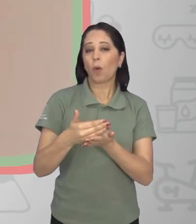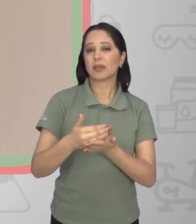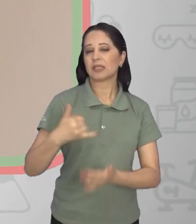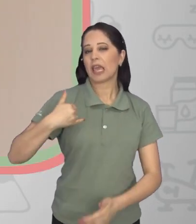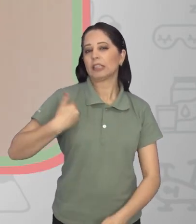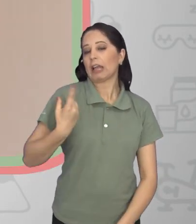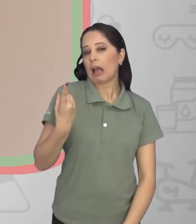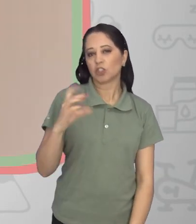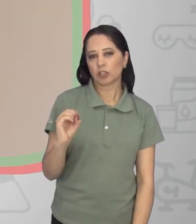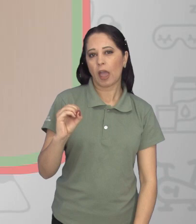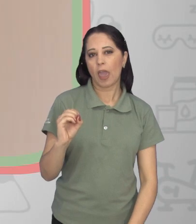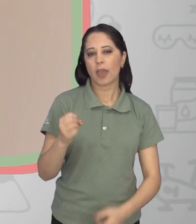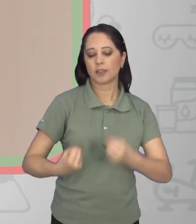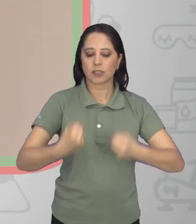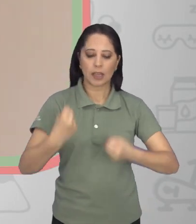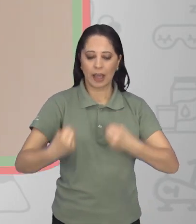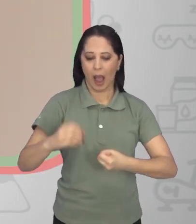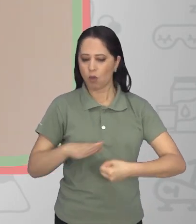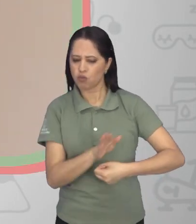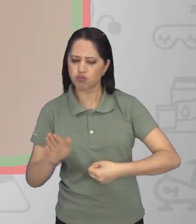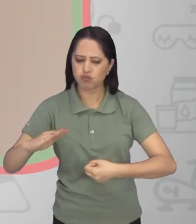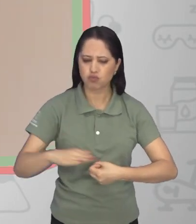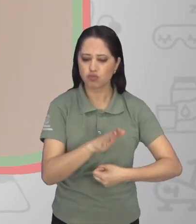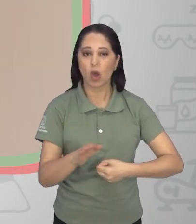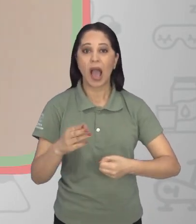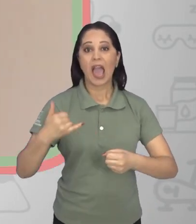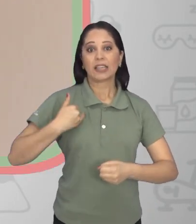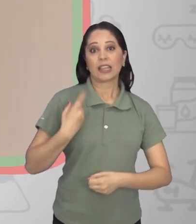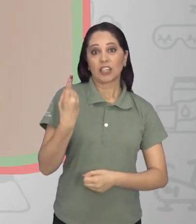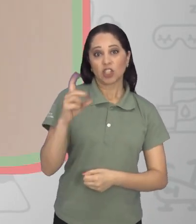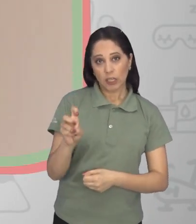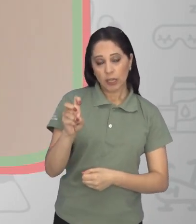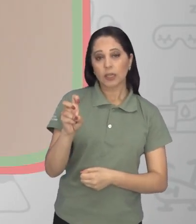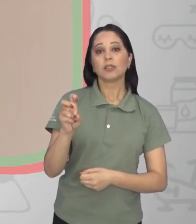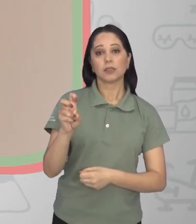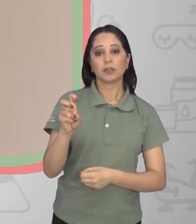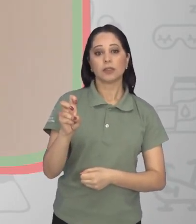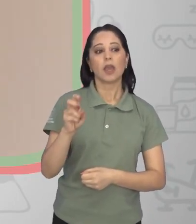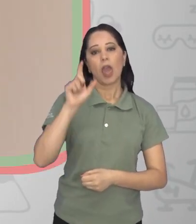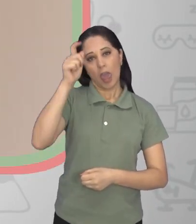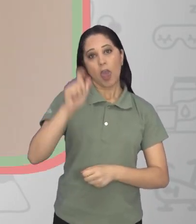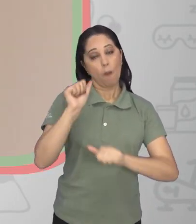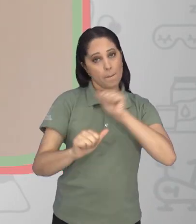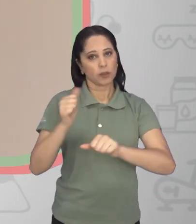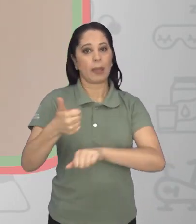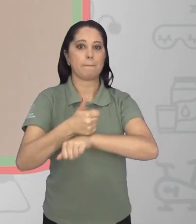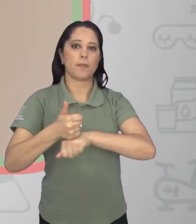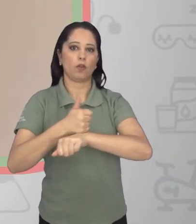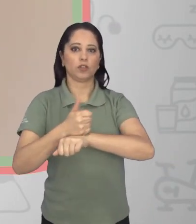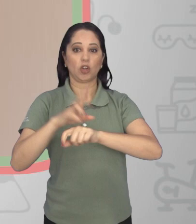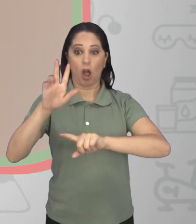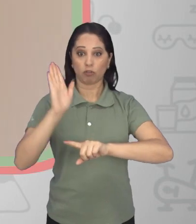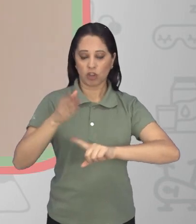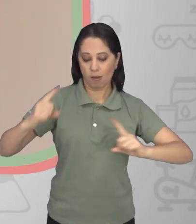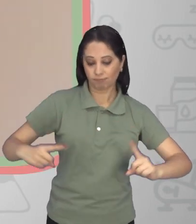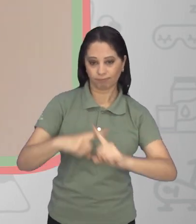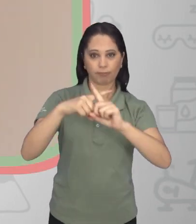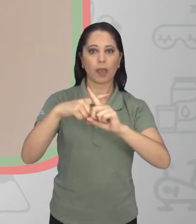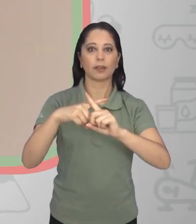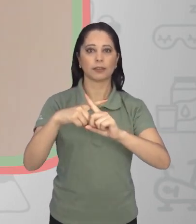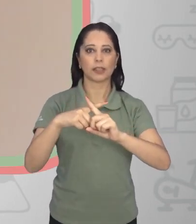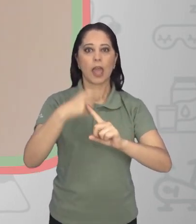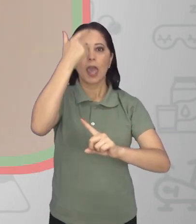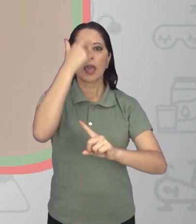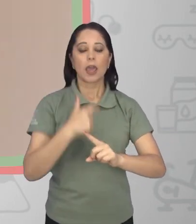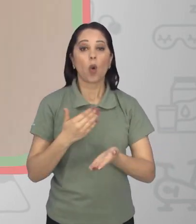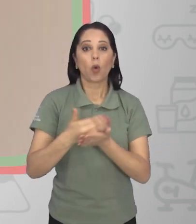realmente o automobilismo deu muito certo na minha vida. Eu comecei com 10 anos a correr de kart, com 15 anos eu fiz a escola de pilotagem e com 16 anos eu